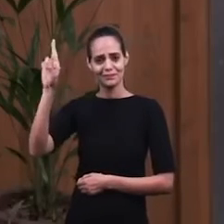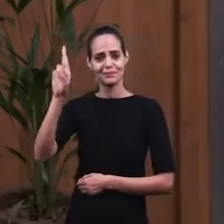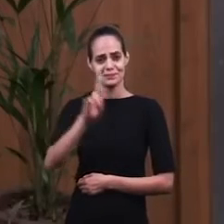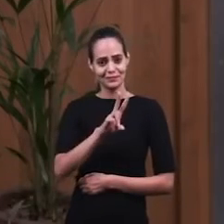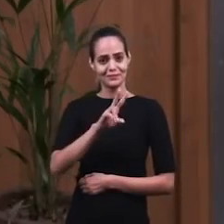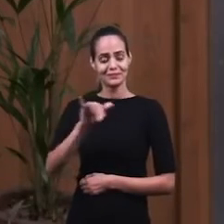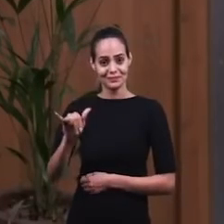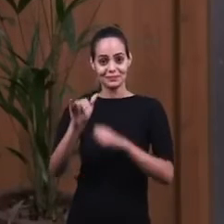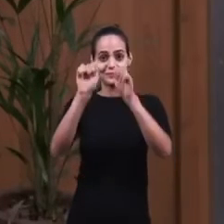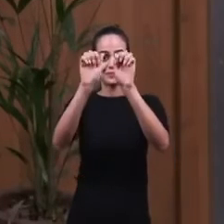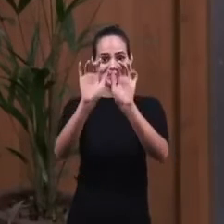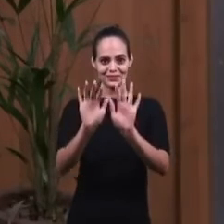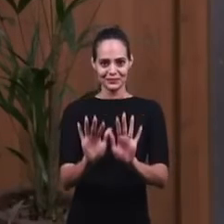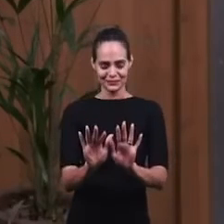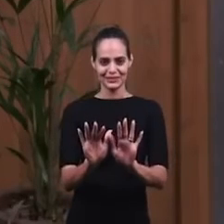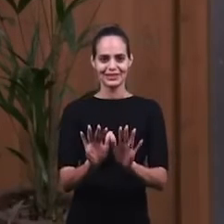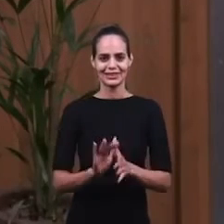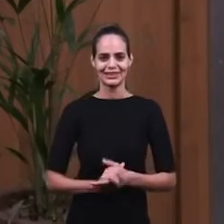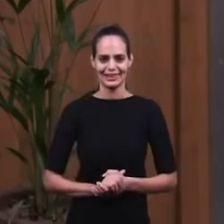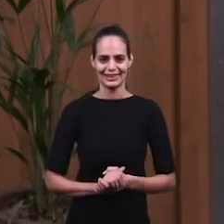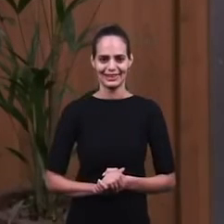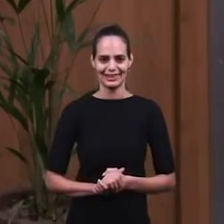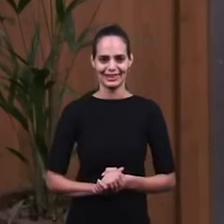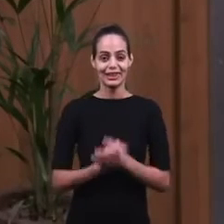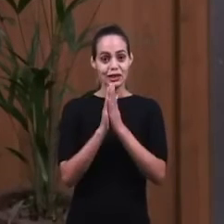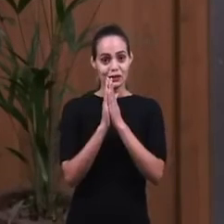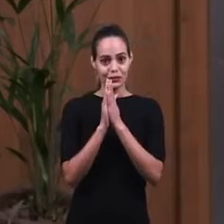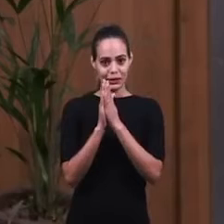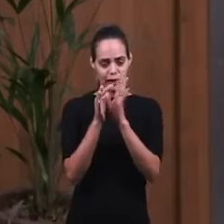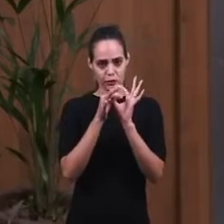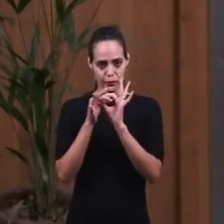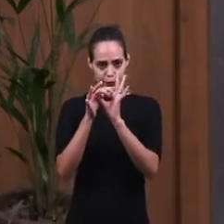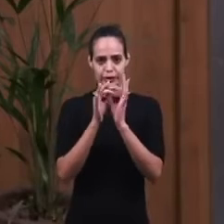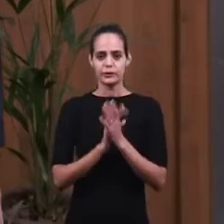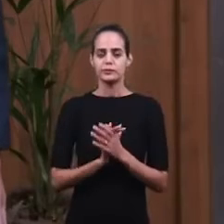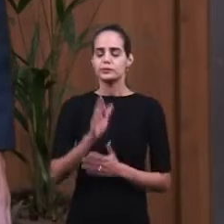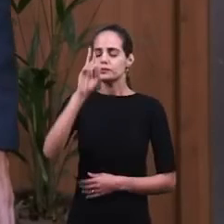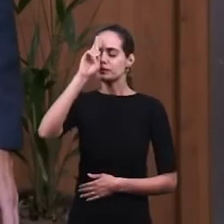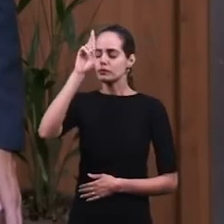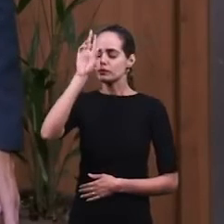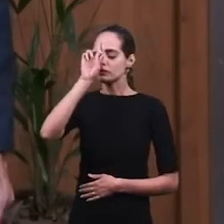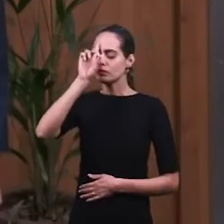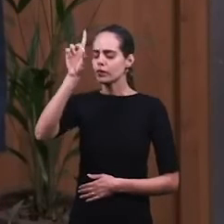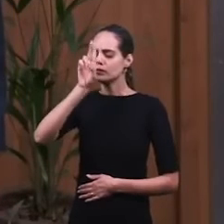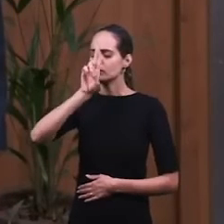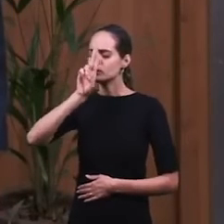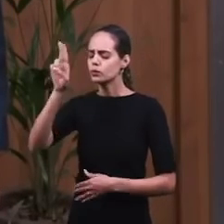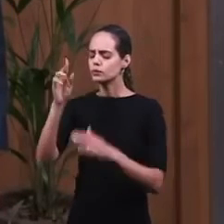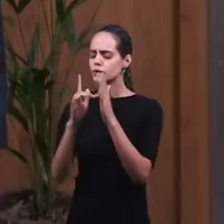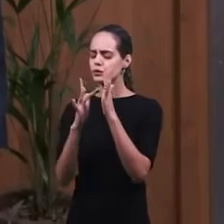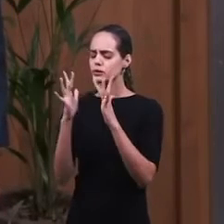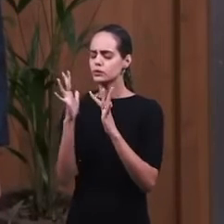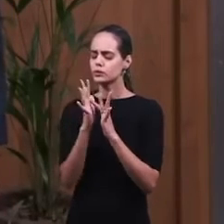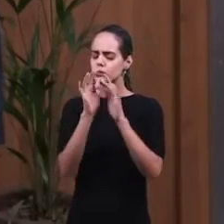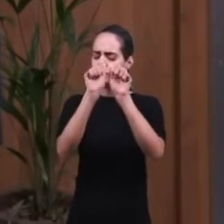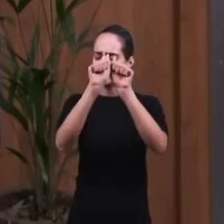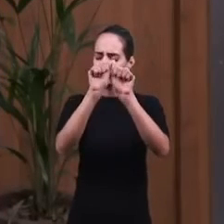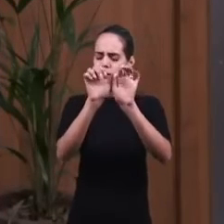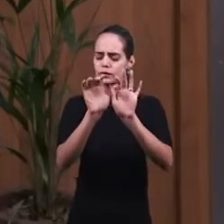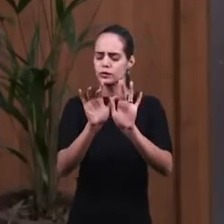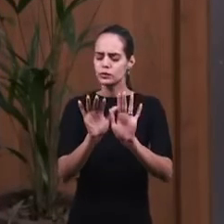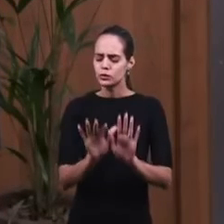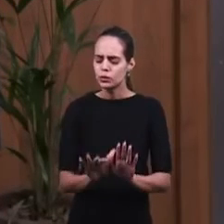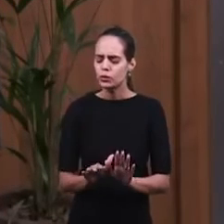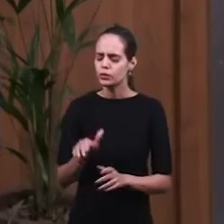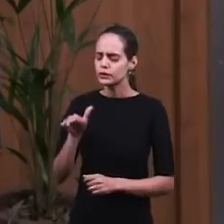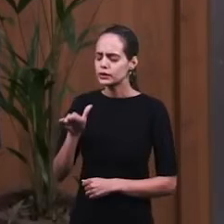vai te abençoar. Vamos orar, vamos fechar os nossos olhos. Senhor Deus, em nome de Jesus, abençoa as